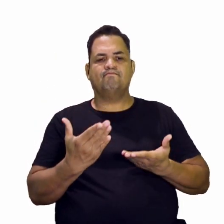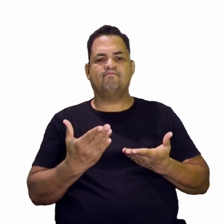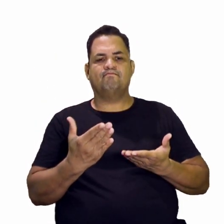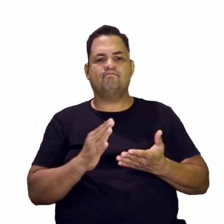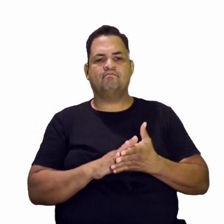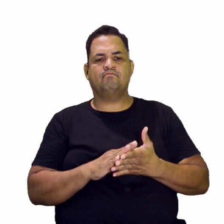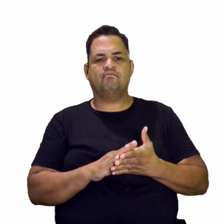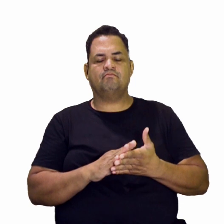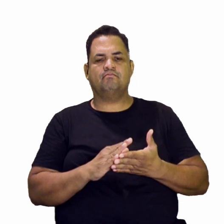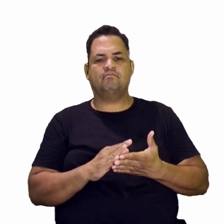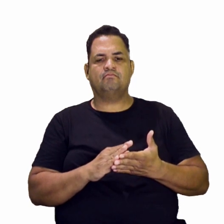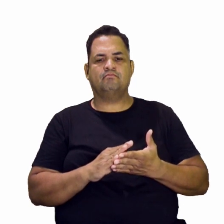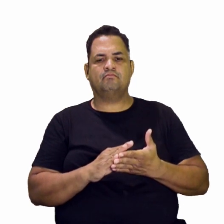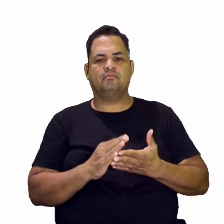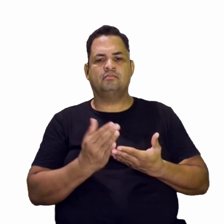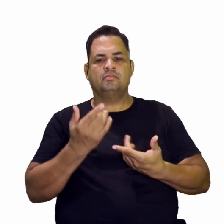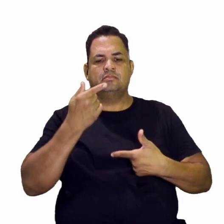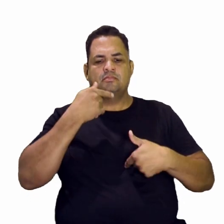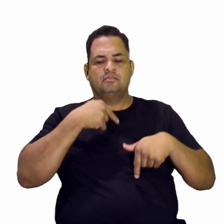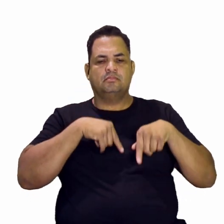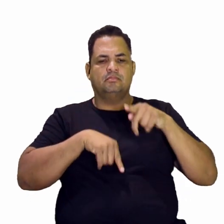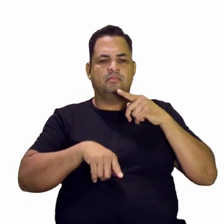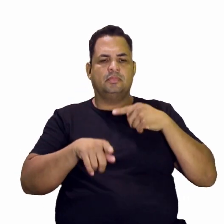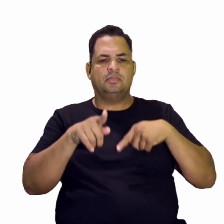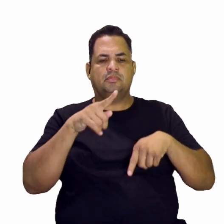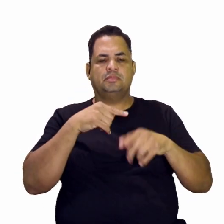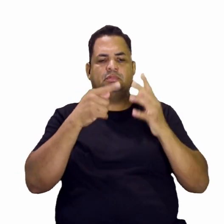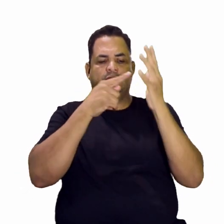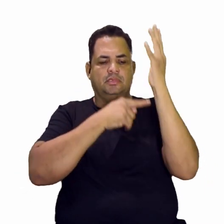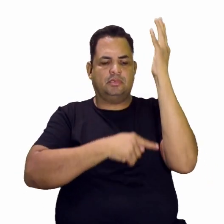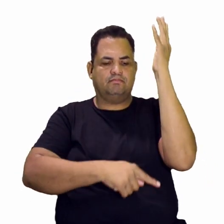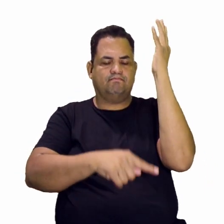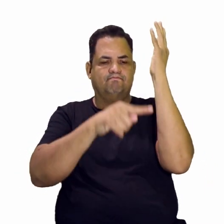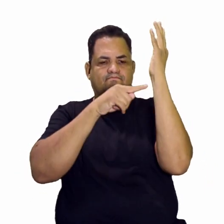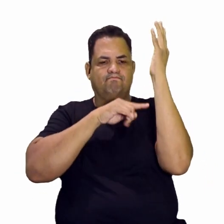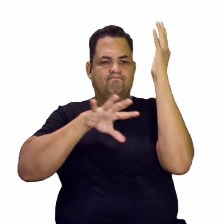dessa via metabólica, que é a fotossíntese,